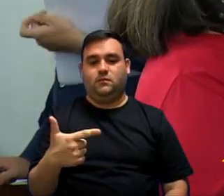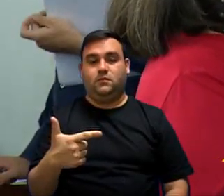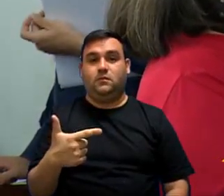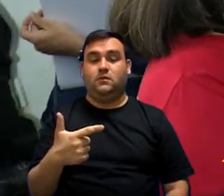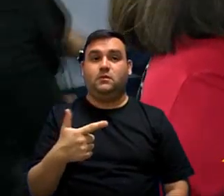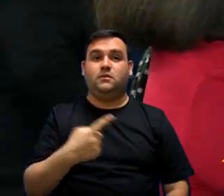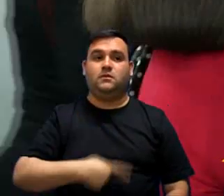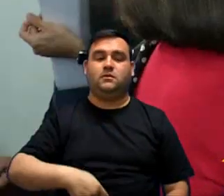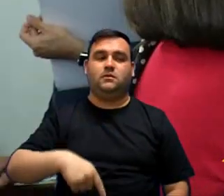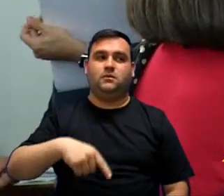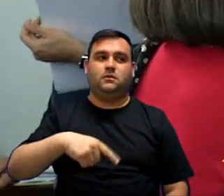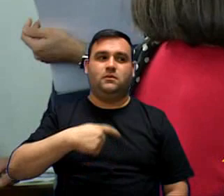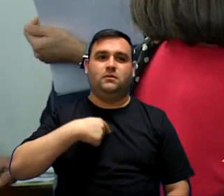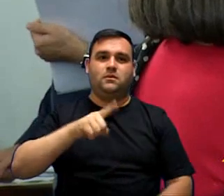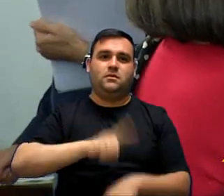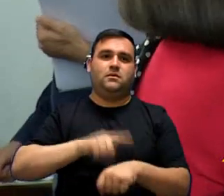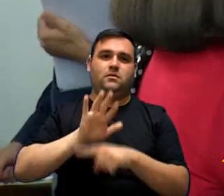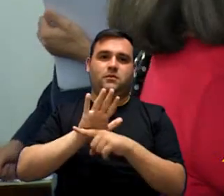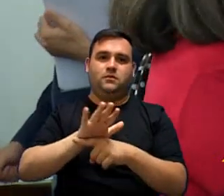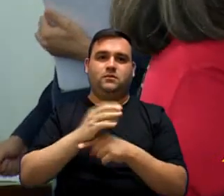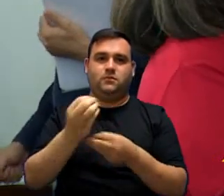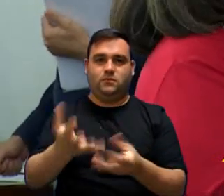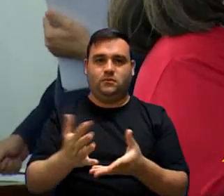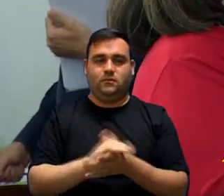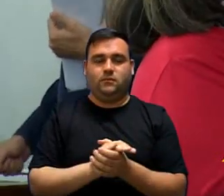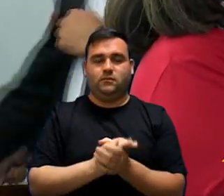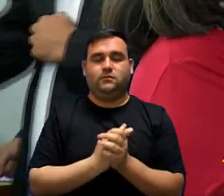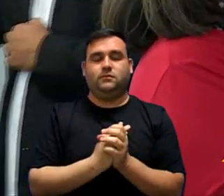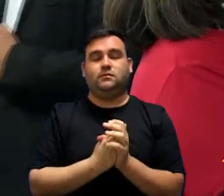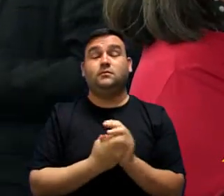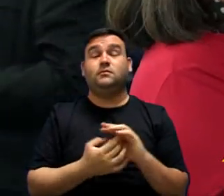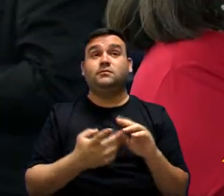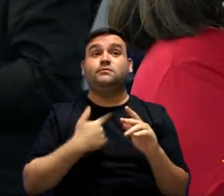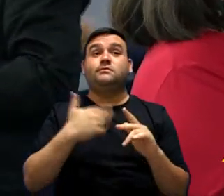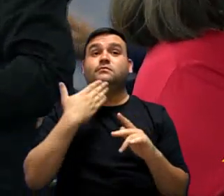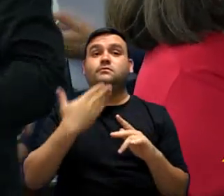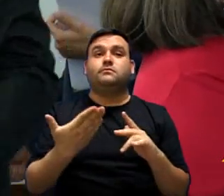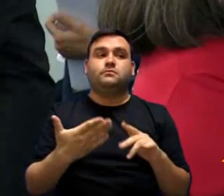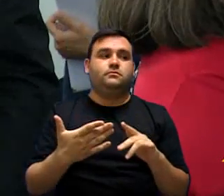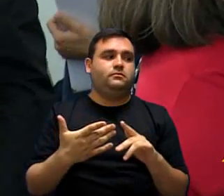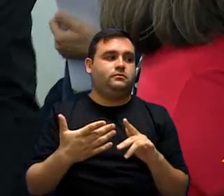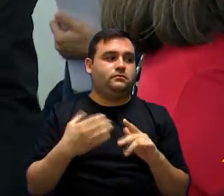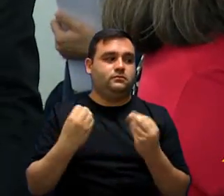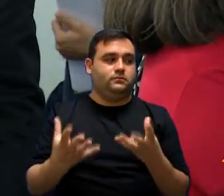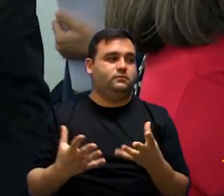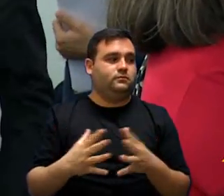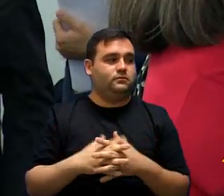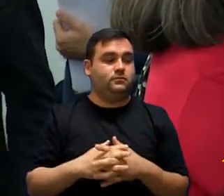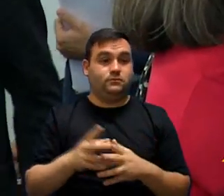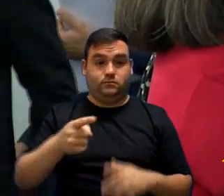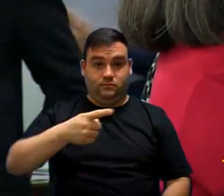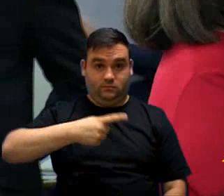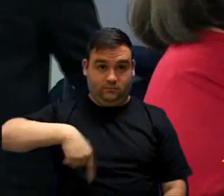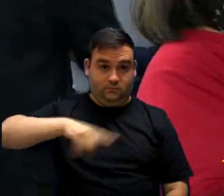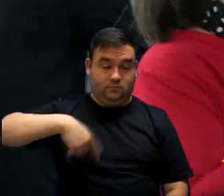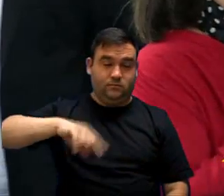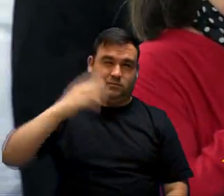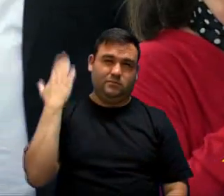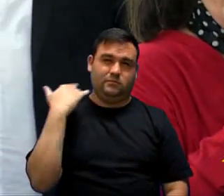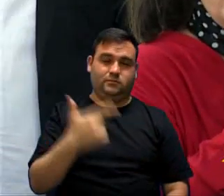E nós, eu passo meu tempo a Vossa Excelência, eu solicito e passo para ele. Nós,